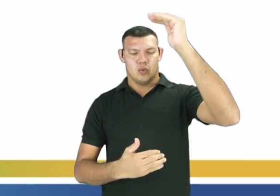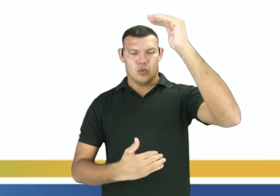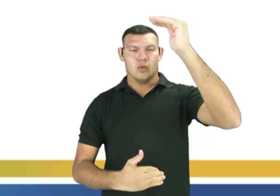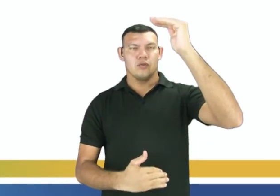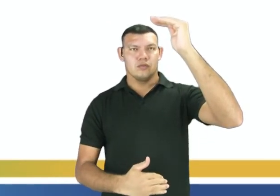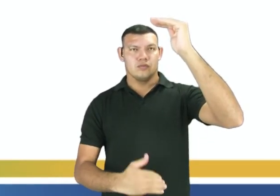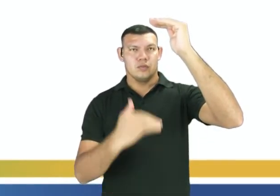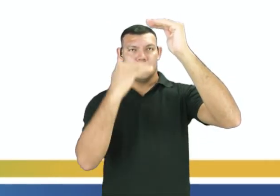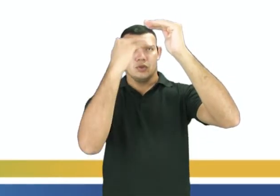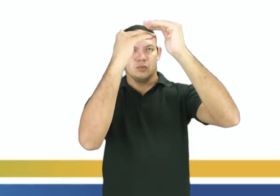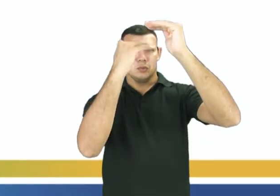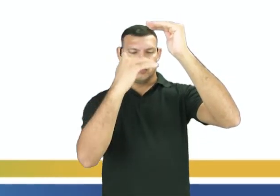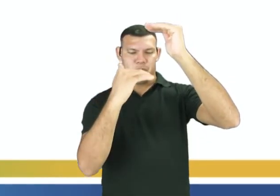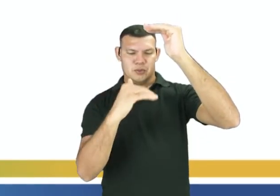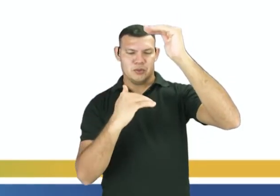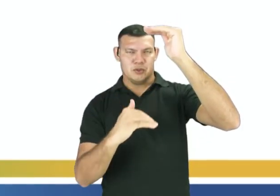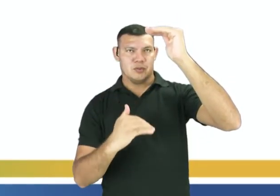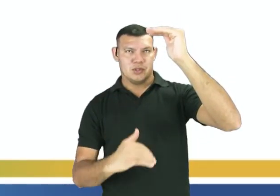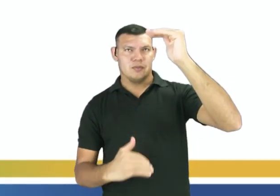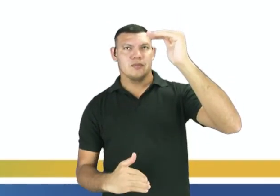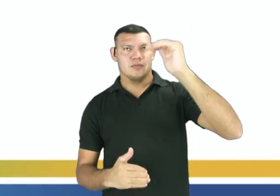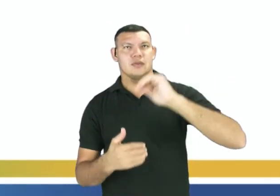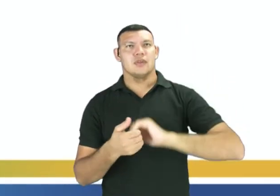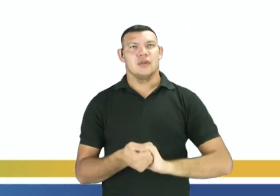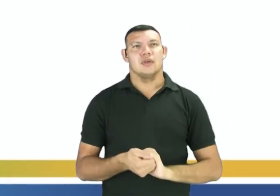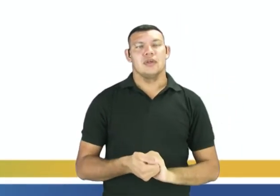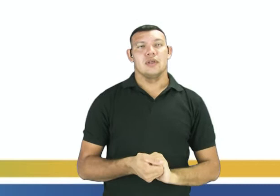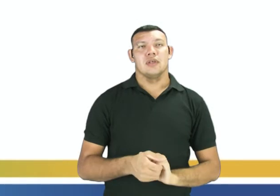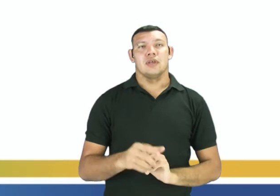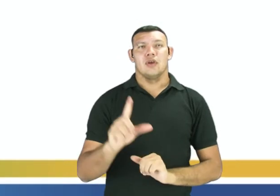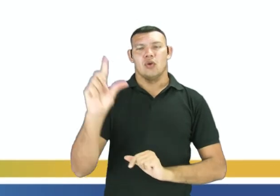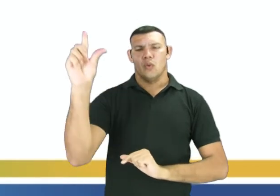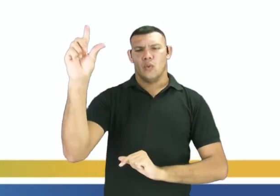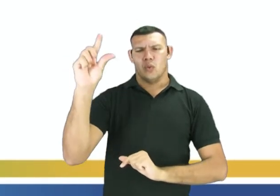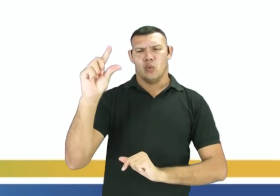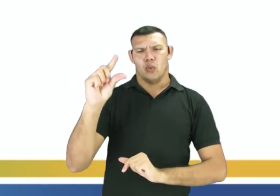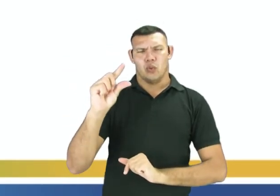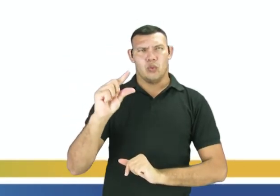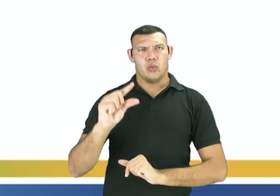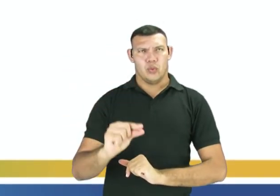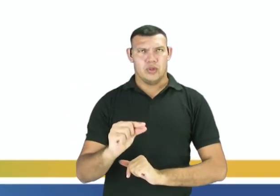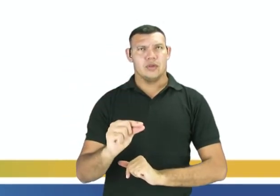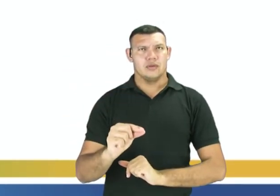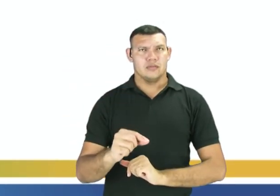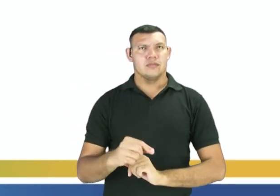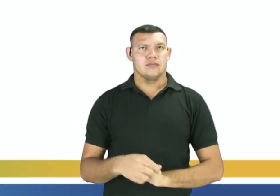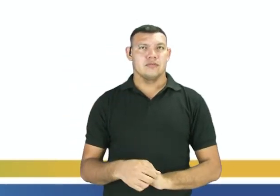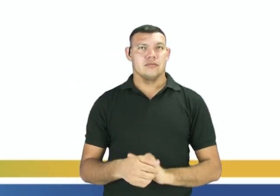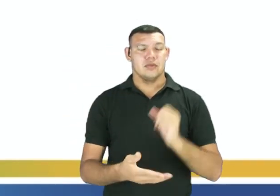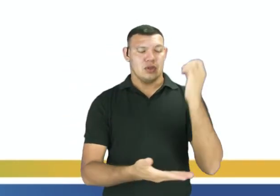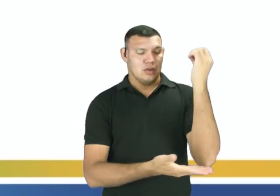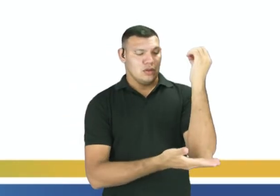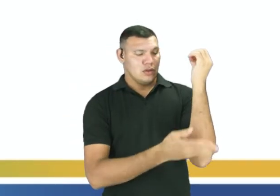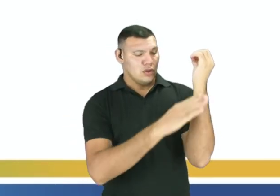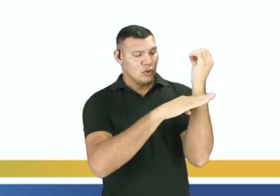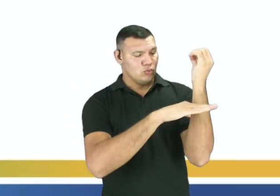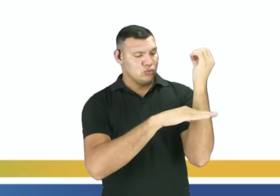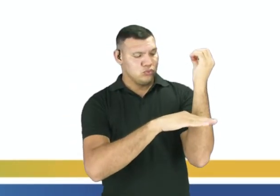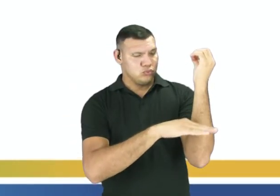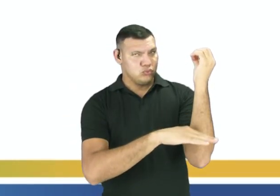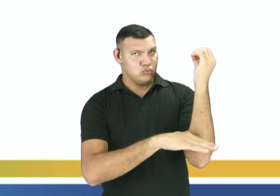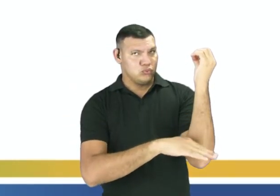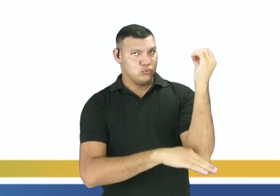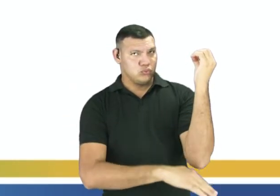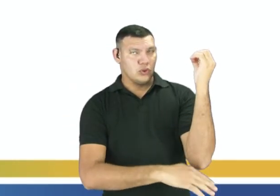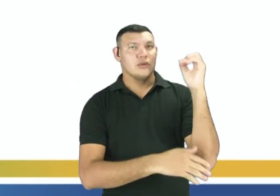ponto de fusão e ebulição. Então, quanto menor a cadeia, a gente vai ter menor temperatura de ebulição aqui. E